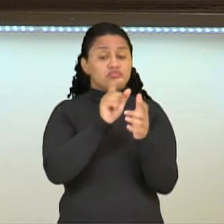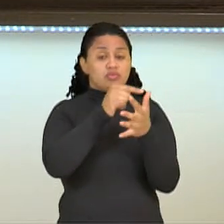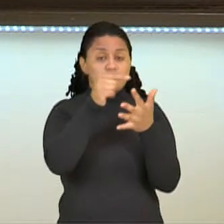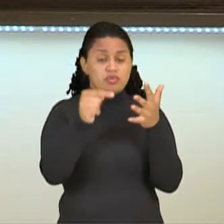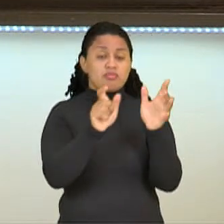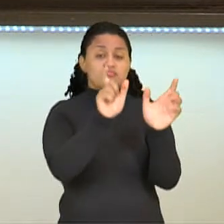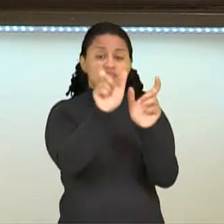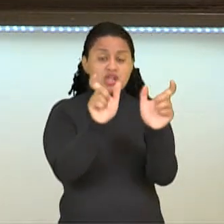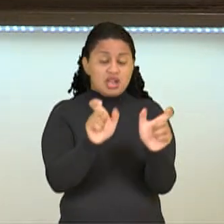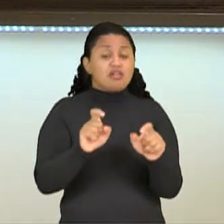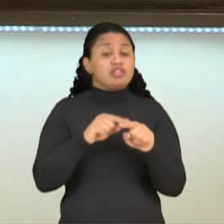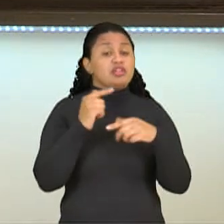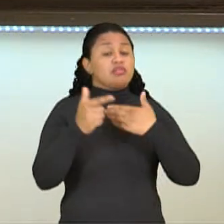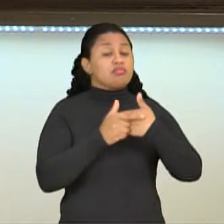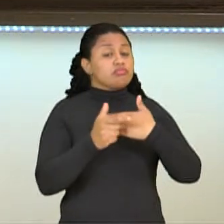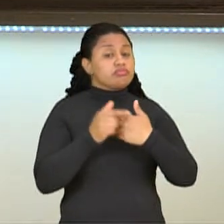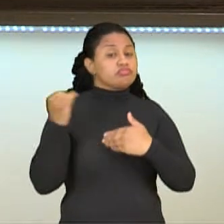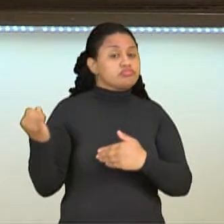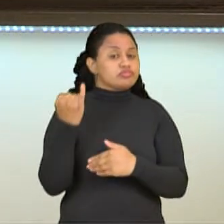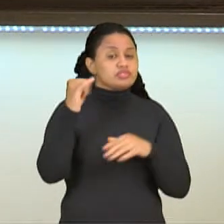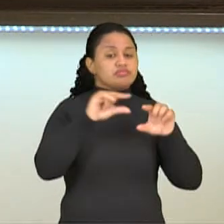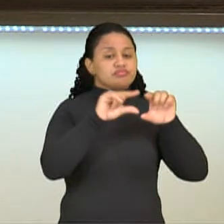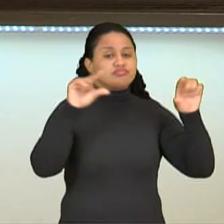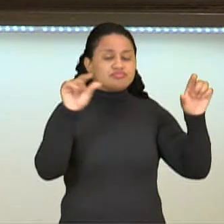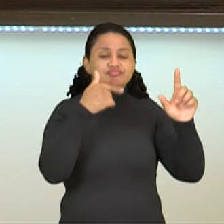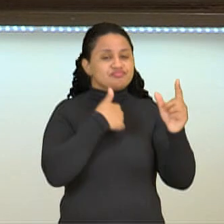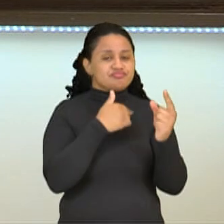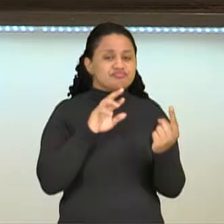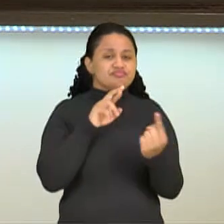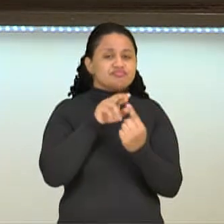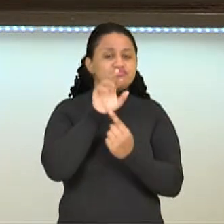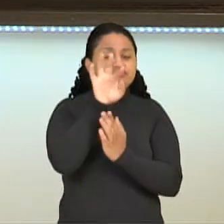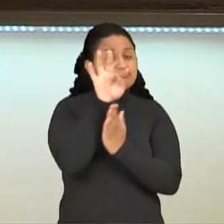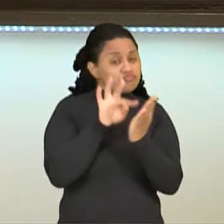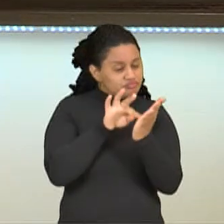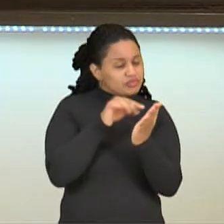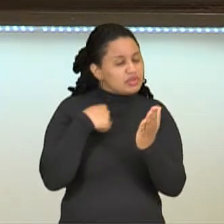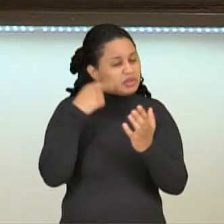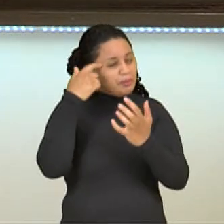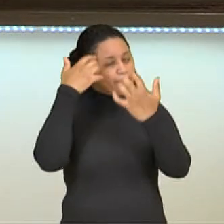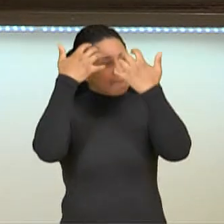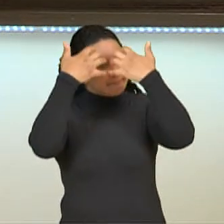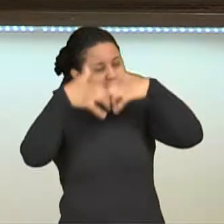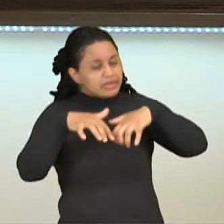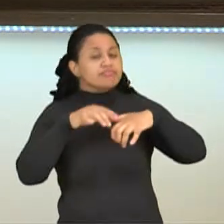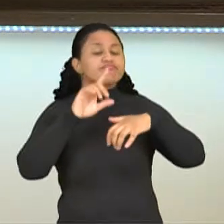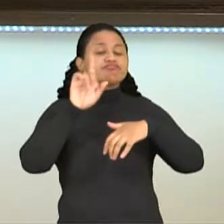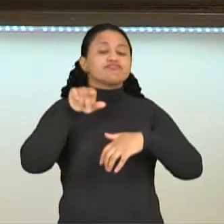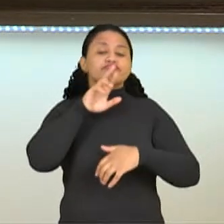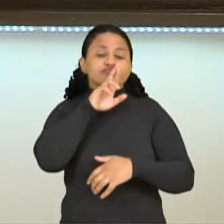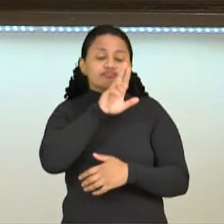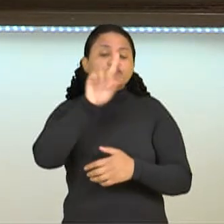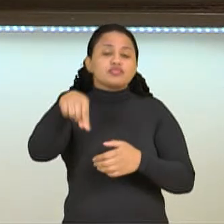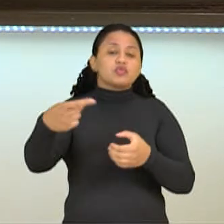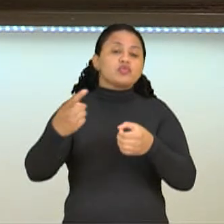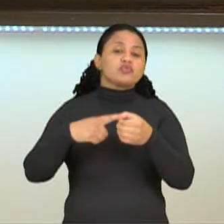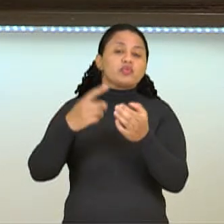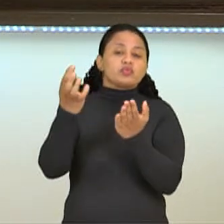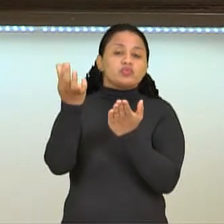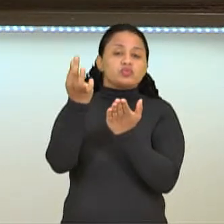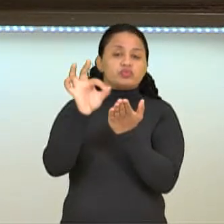função muito importante dentro das cadeias de referenciação do texto. Pensem aí com atenção, respondam, eu já